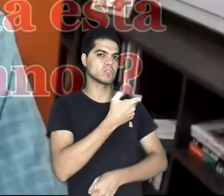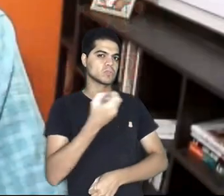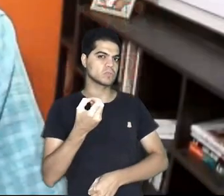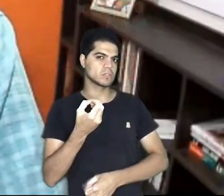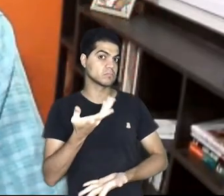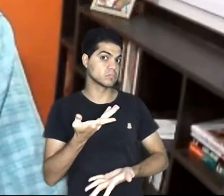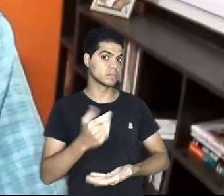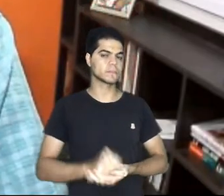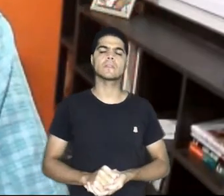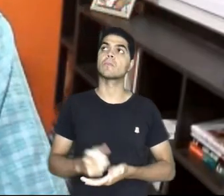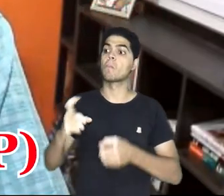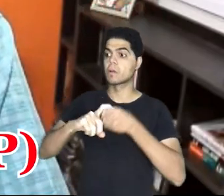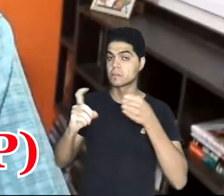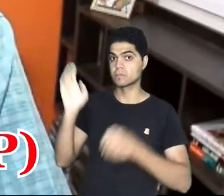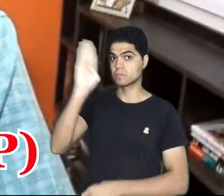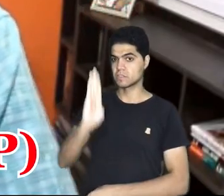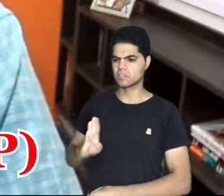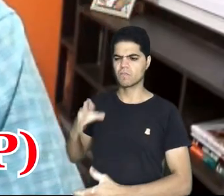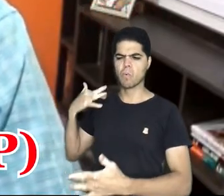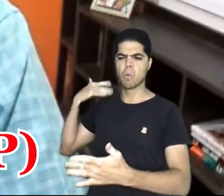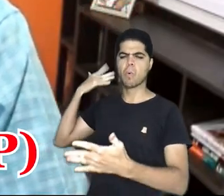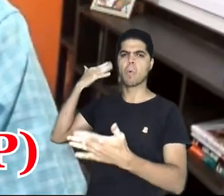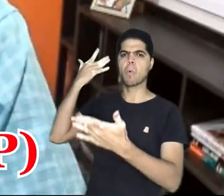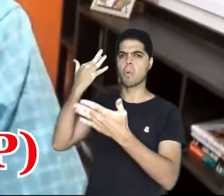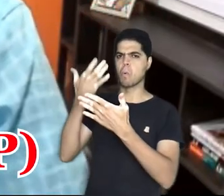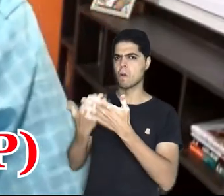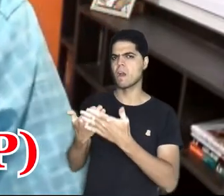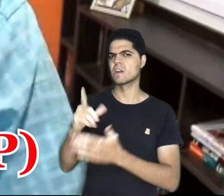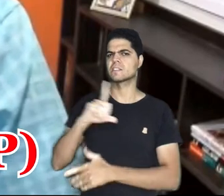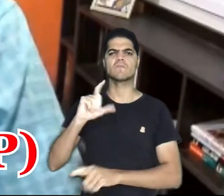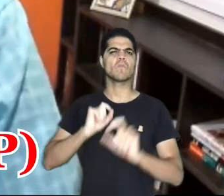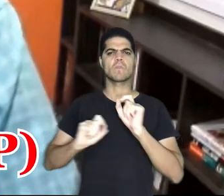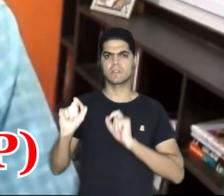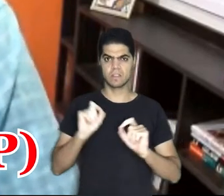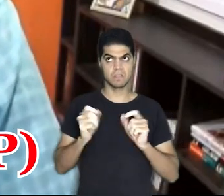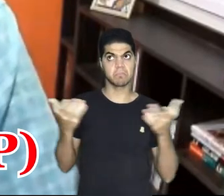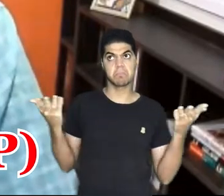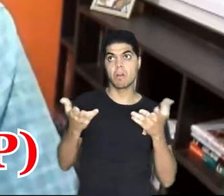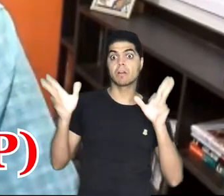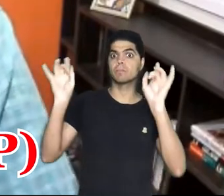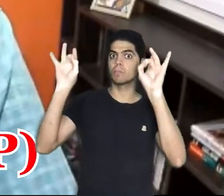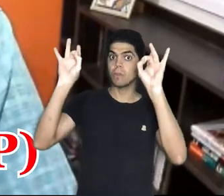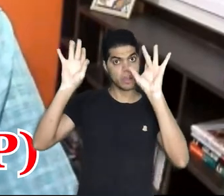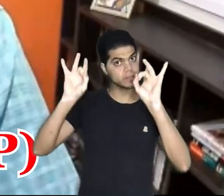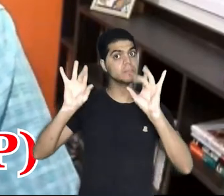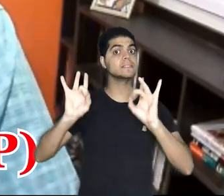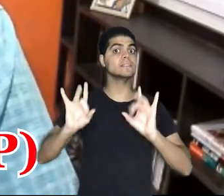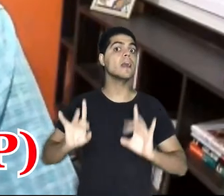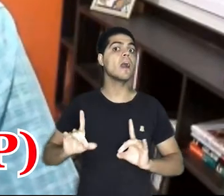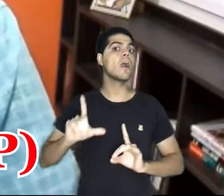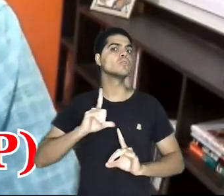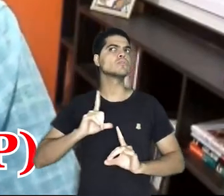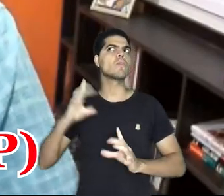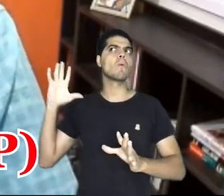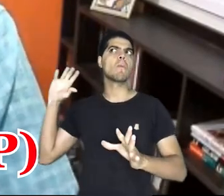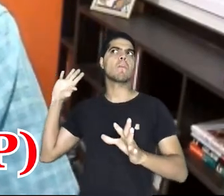anos? A independência do Brasil é um tema histórico que se presta de maneira muito especial a